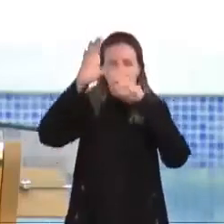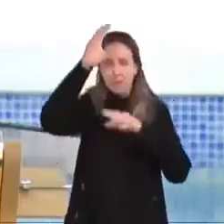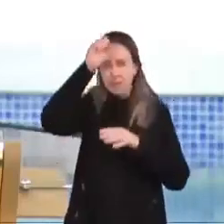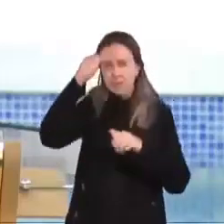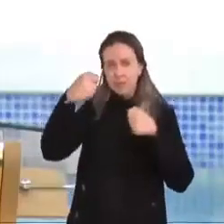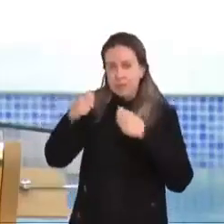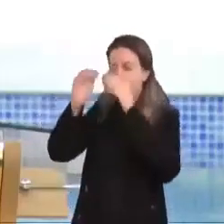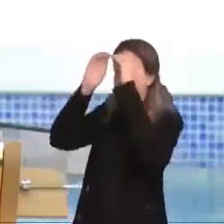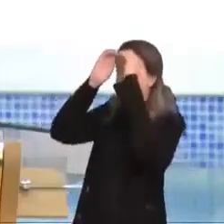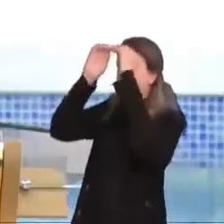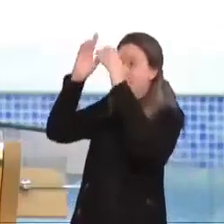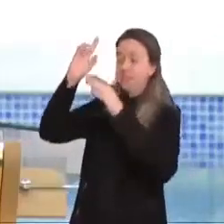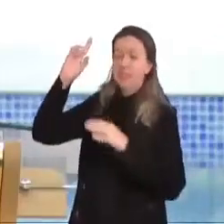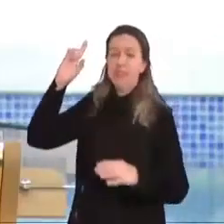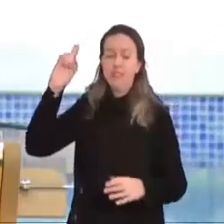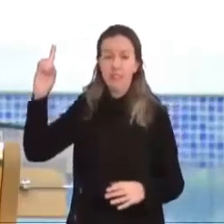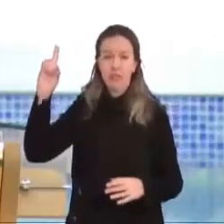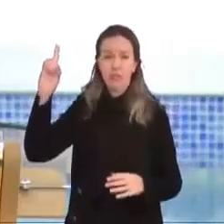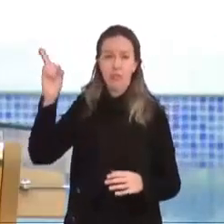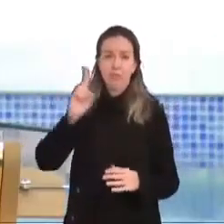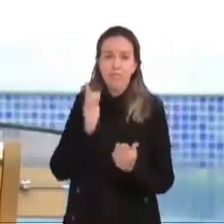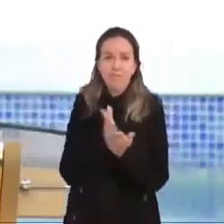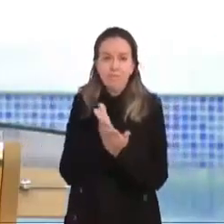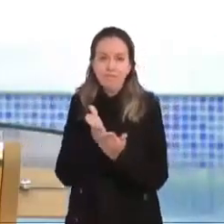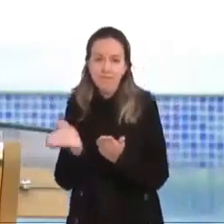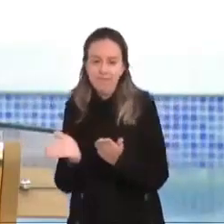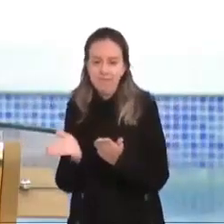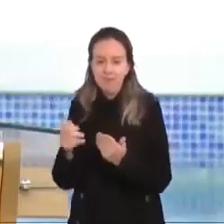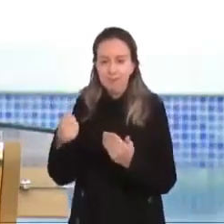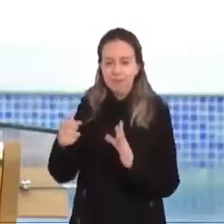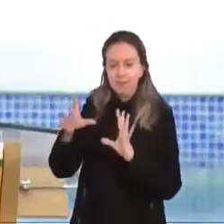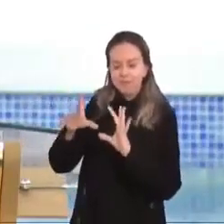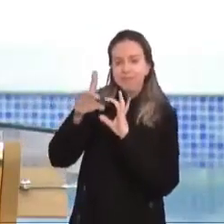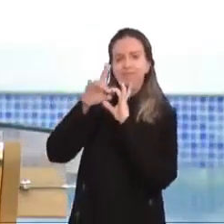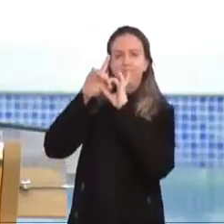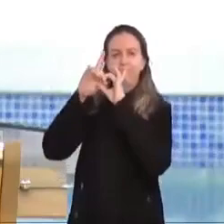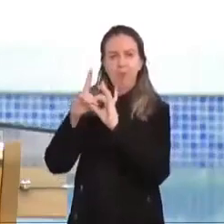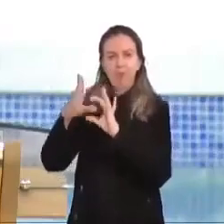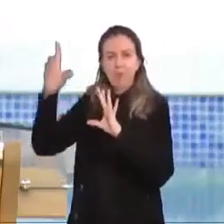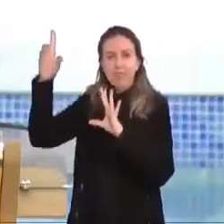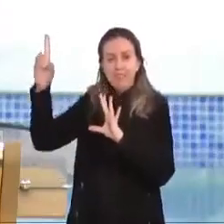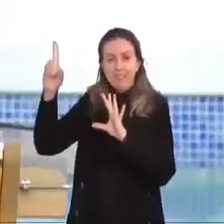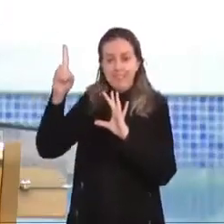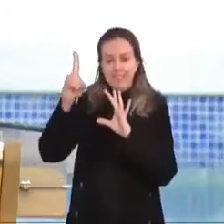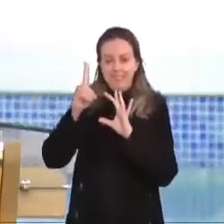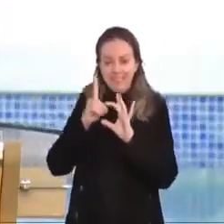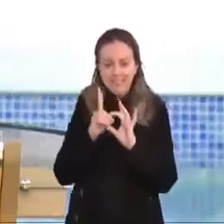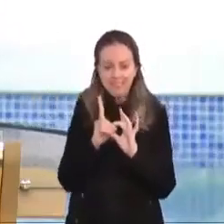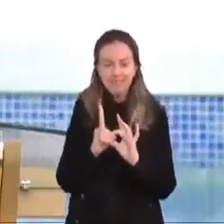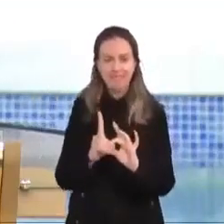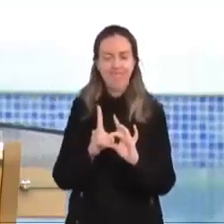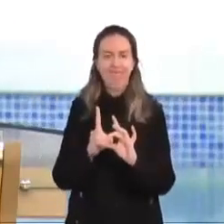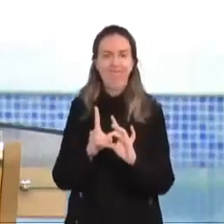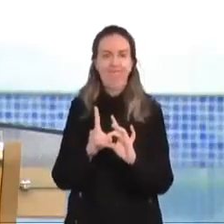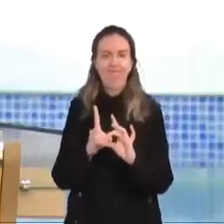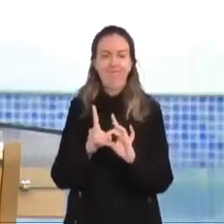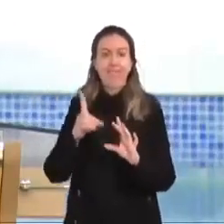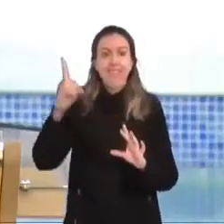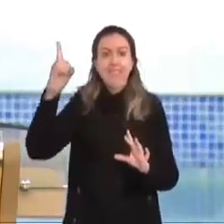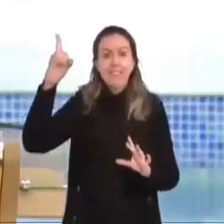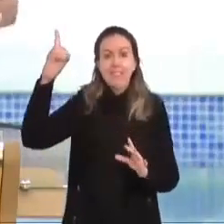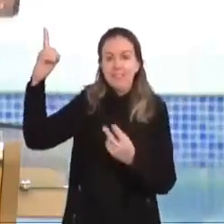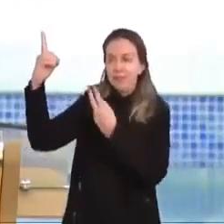povo pode afirmar: Deus está no nosso meio. Deus está tratando com o seu